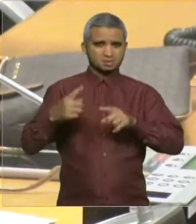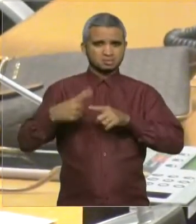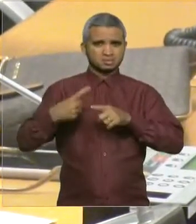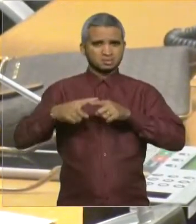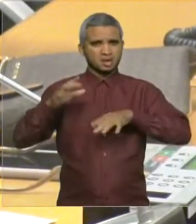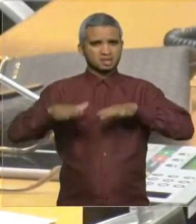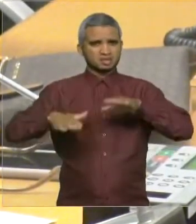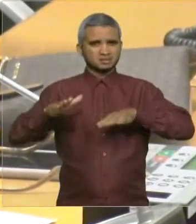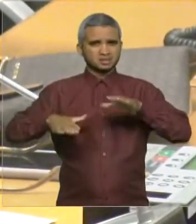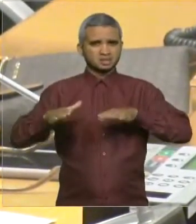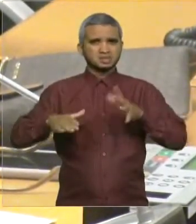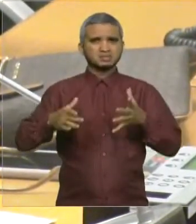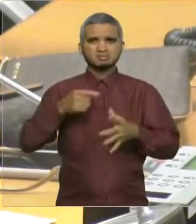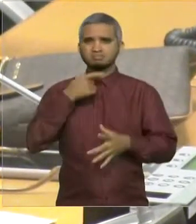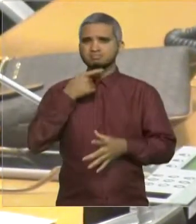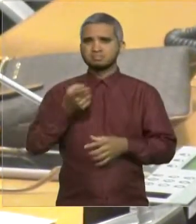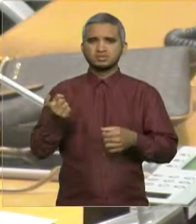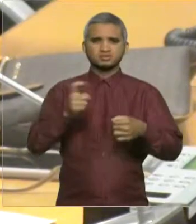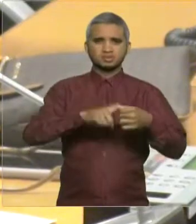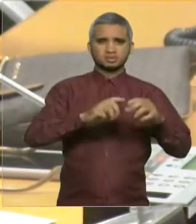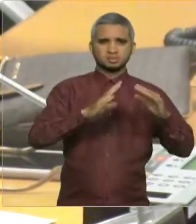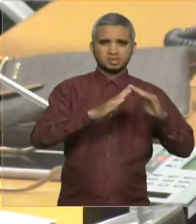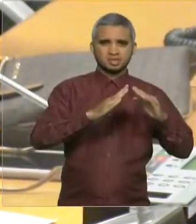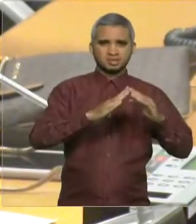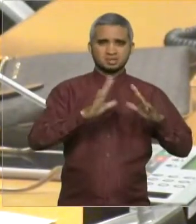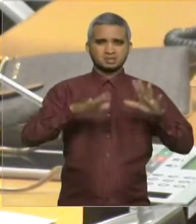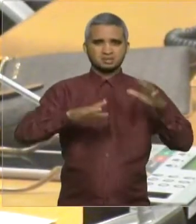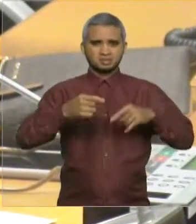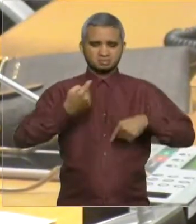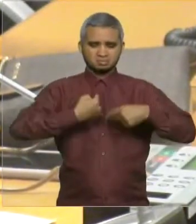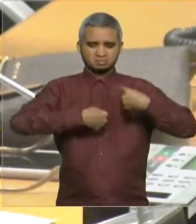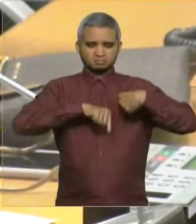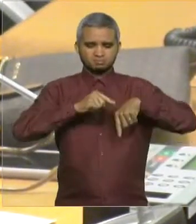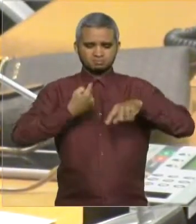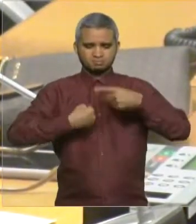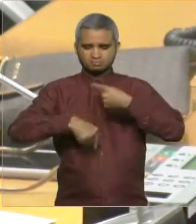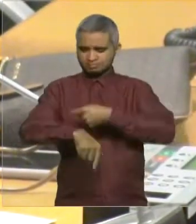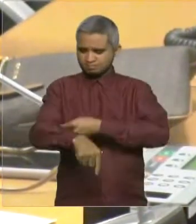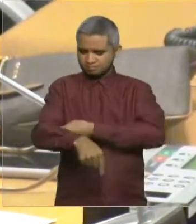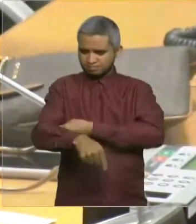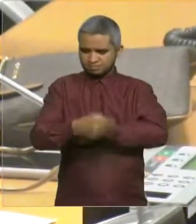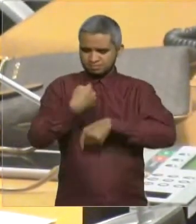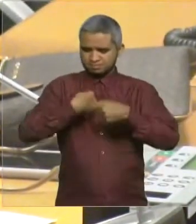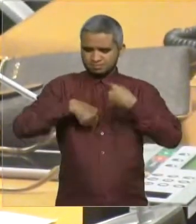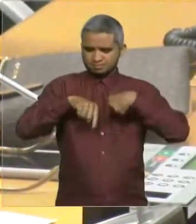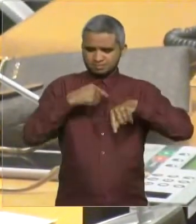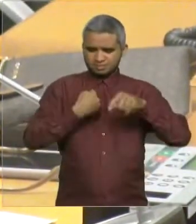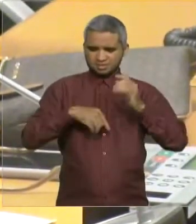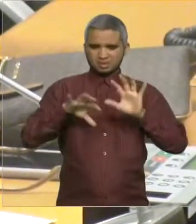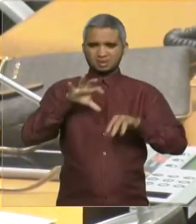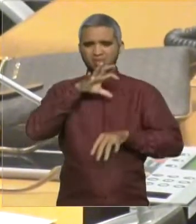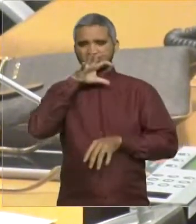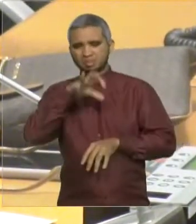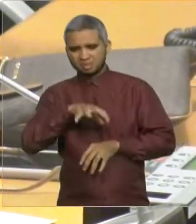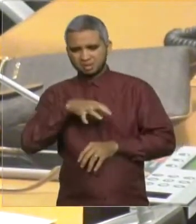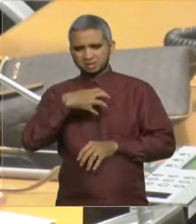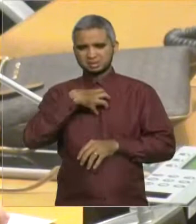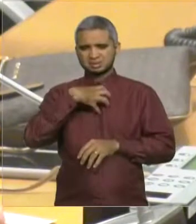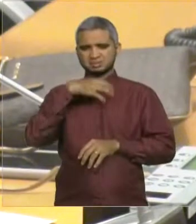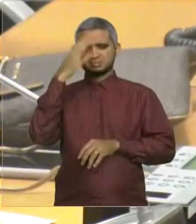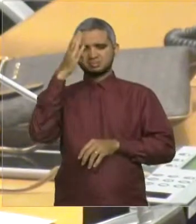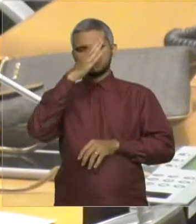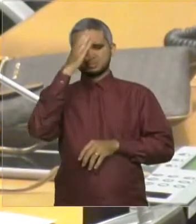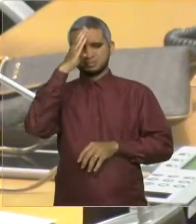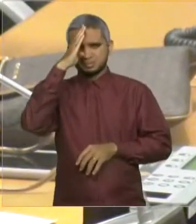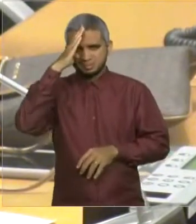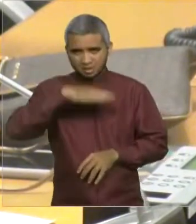tenho atendido a muitos pedidos de vários deputados, porque às vezes, até em Balsas, uma vez, o